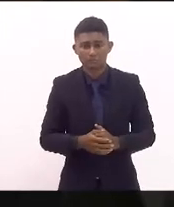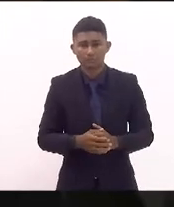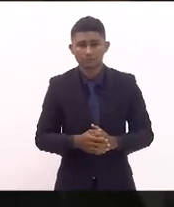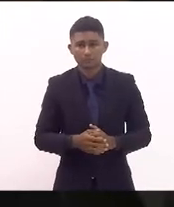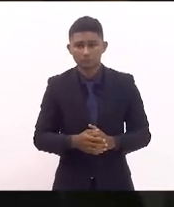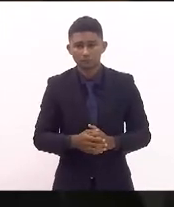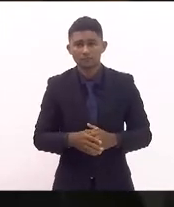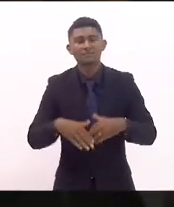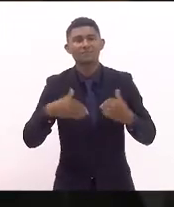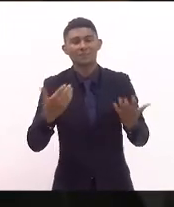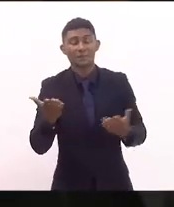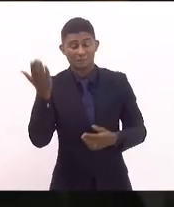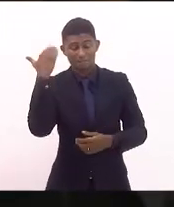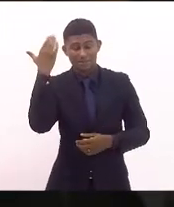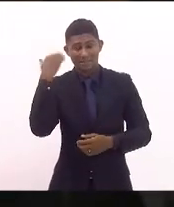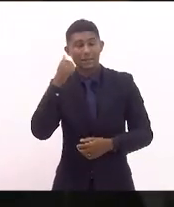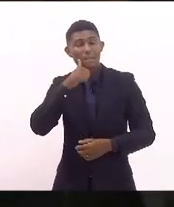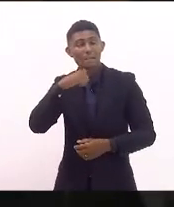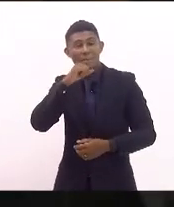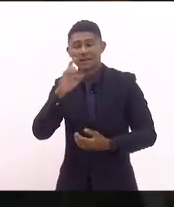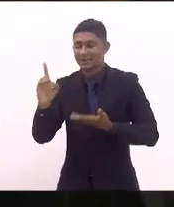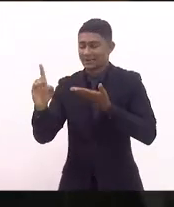Um dia perguntei para ela: